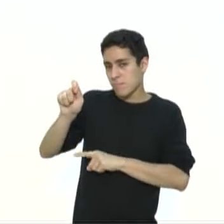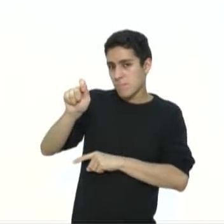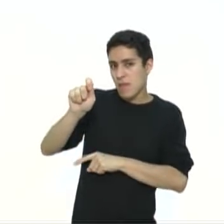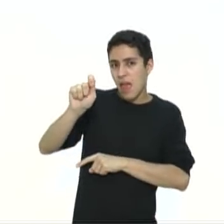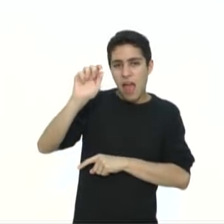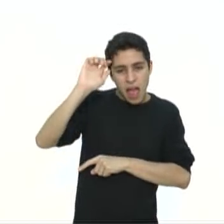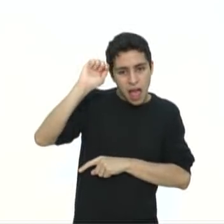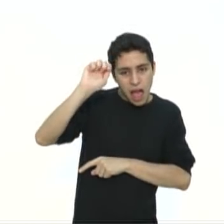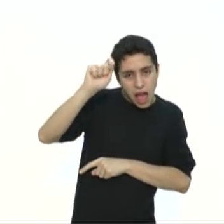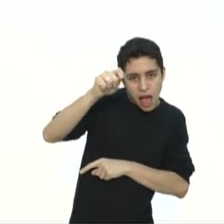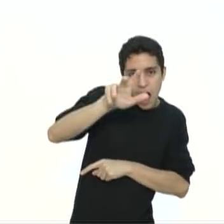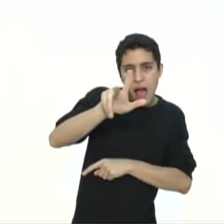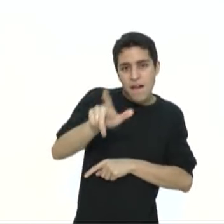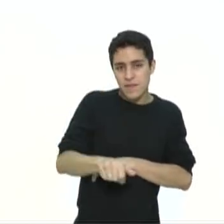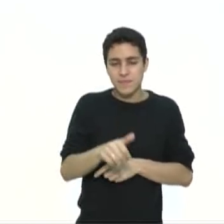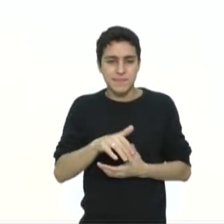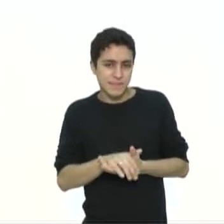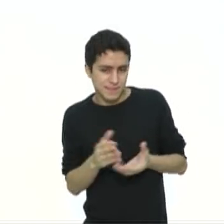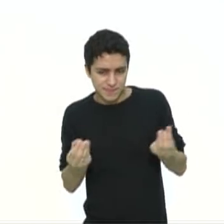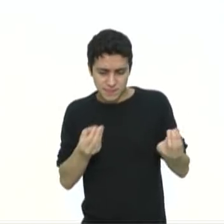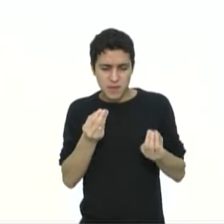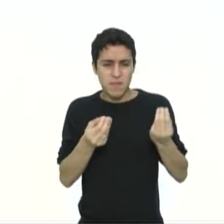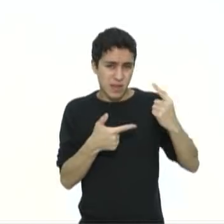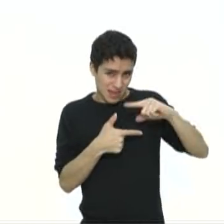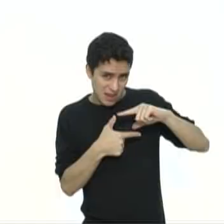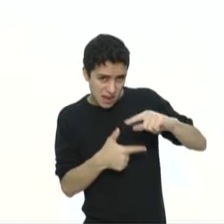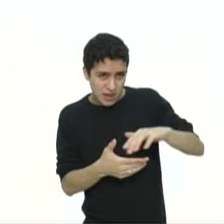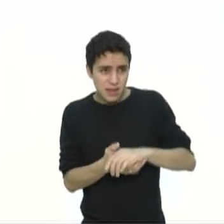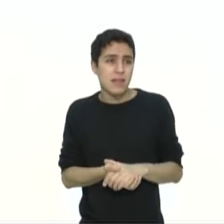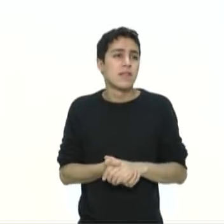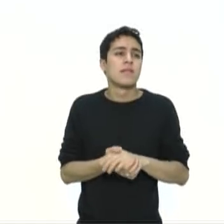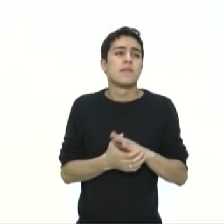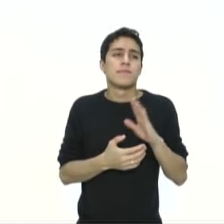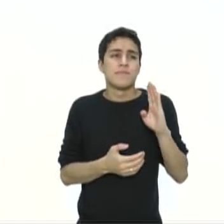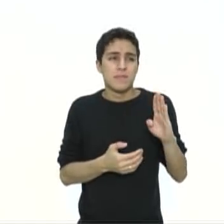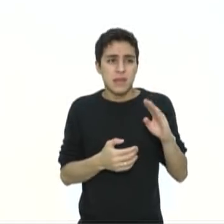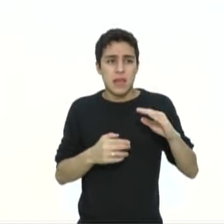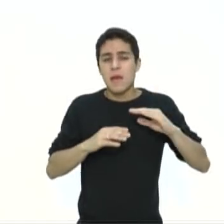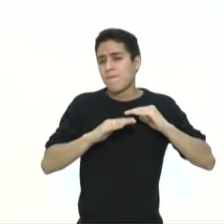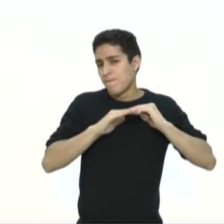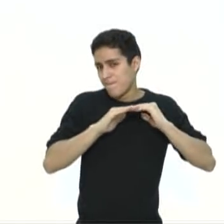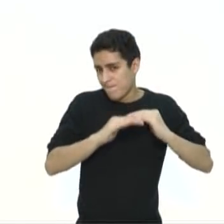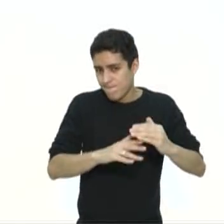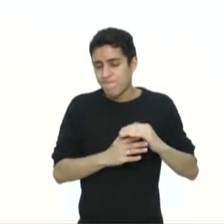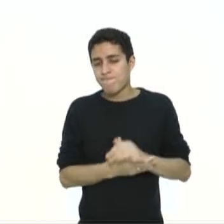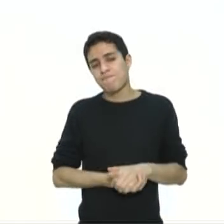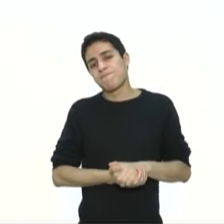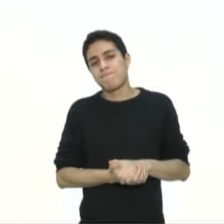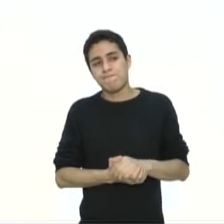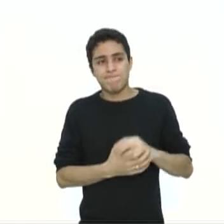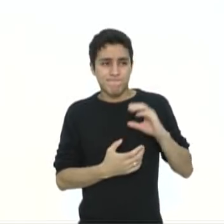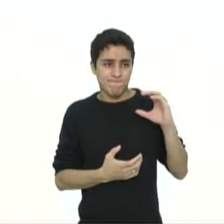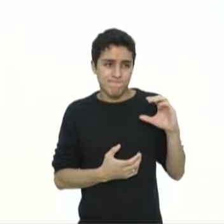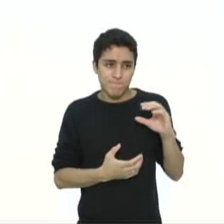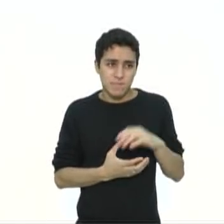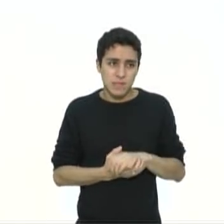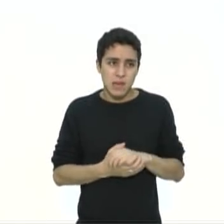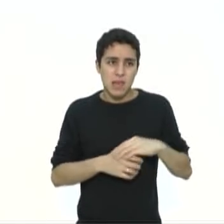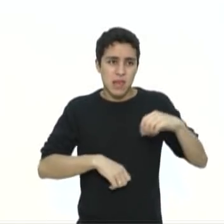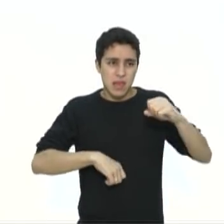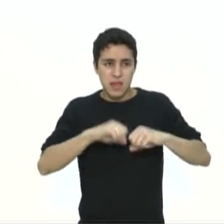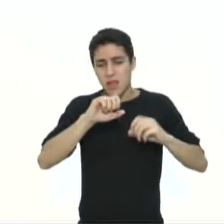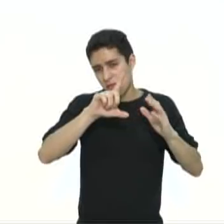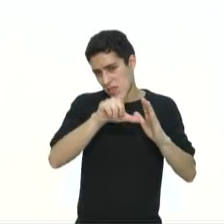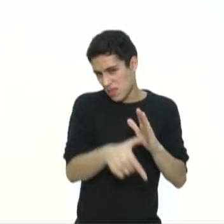falando? Da industrialização clássica, letra A? Da industrialização planificada, letra B? Da industrialização